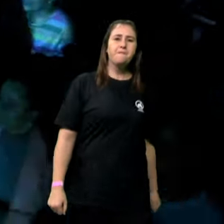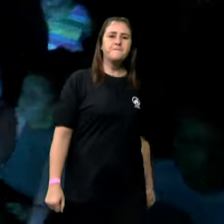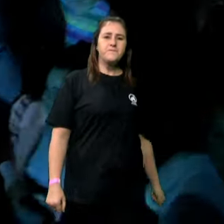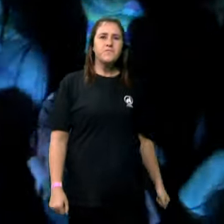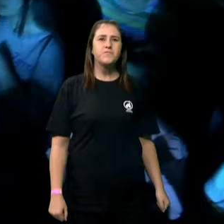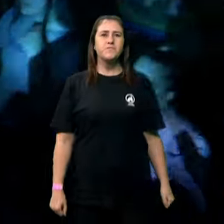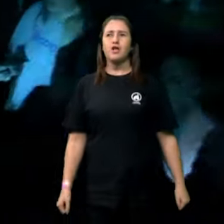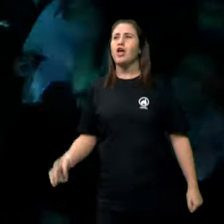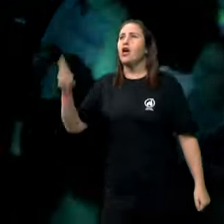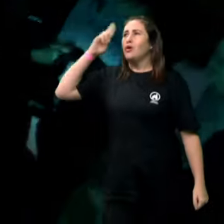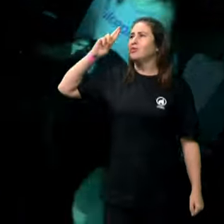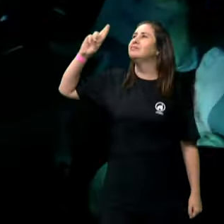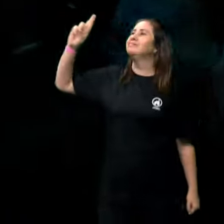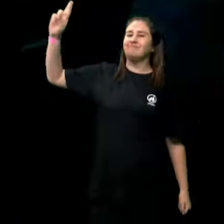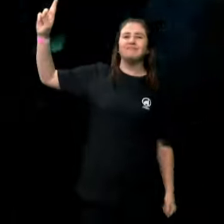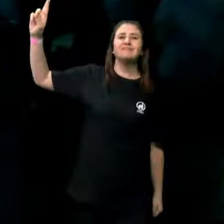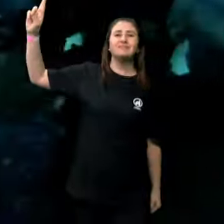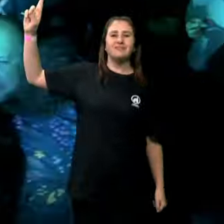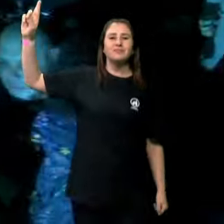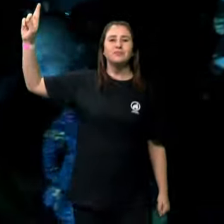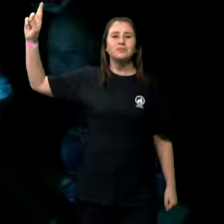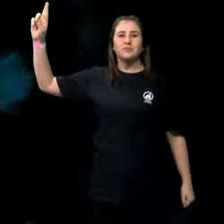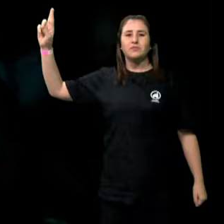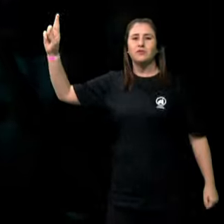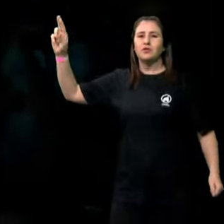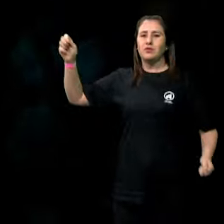que o senhor fortalece